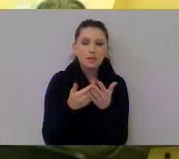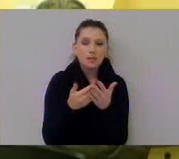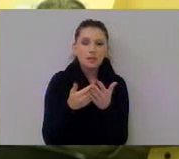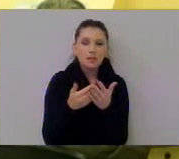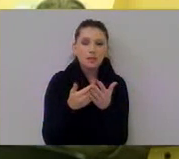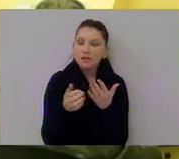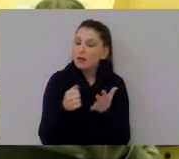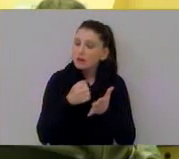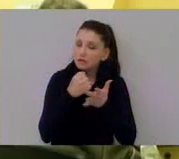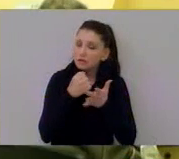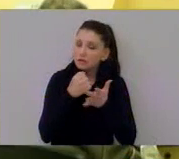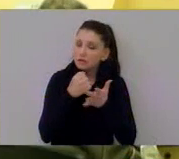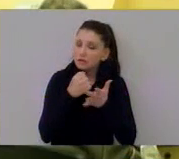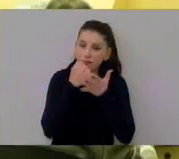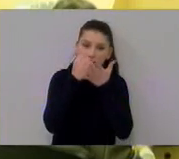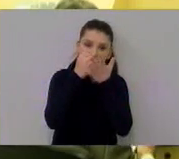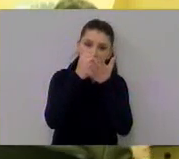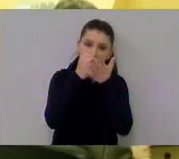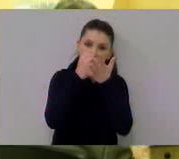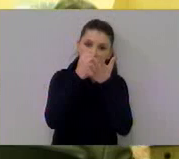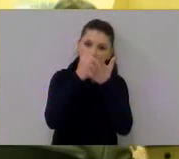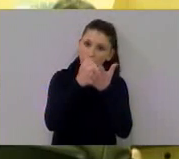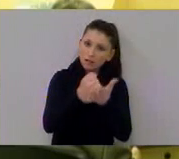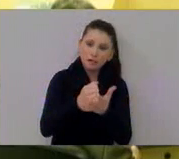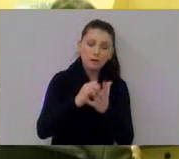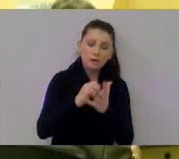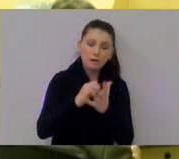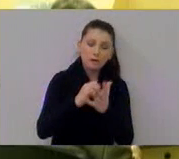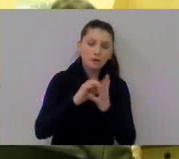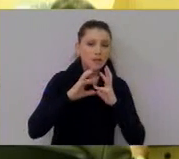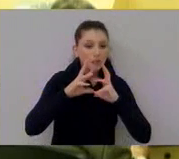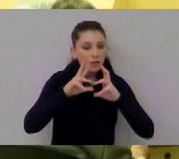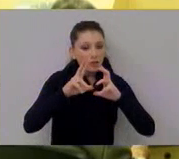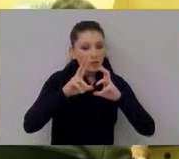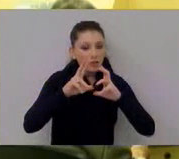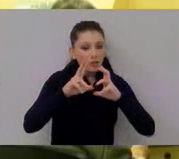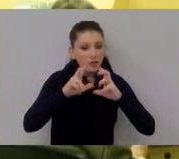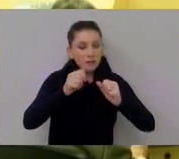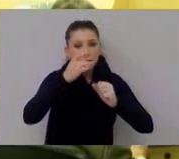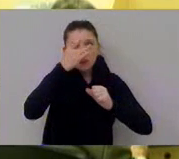pessoas da mesma forma, sem